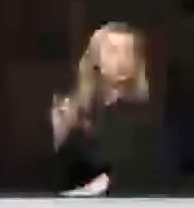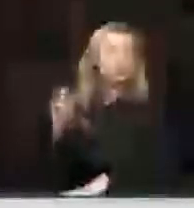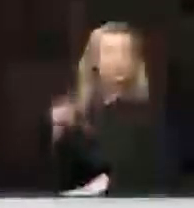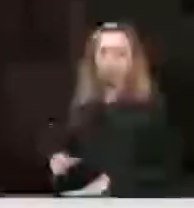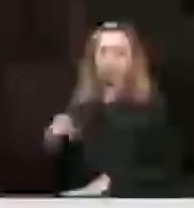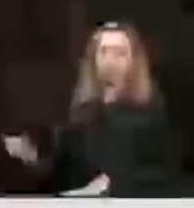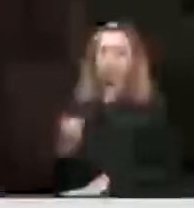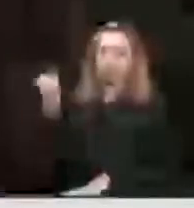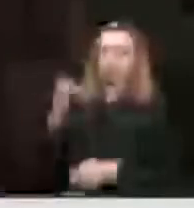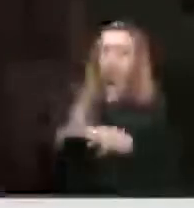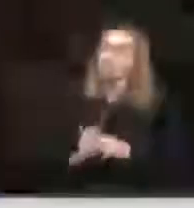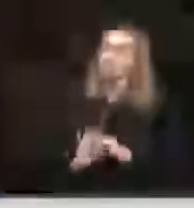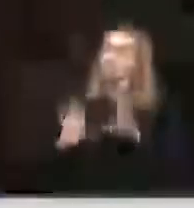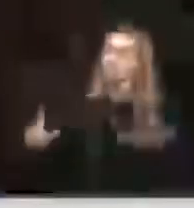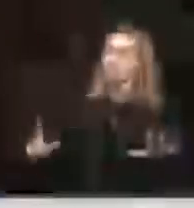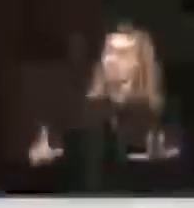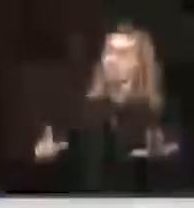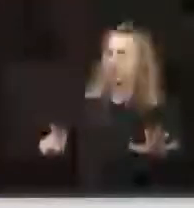o direito